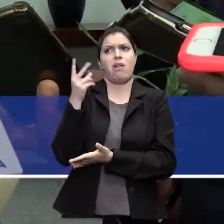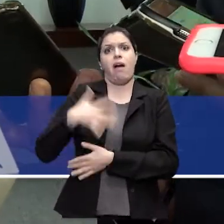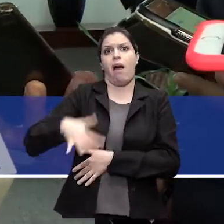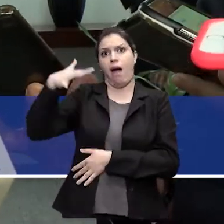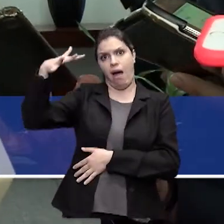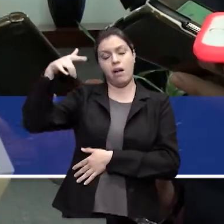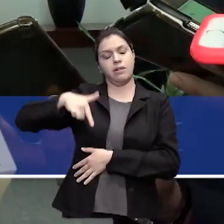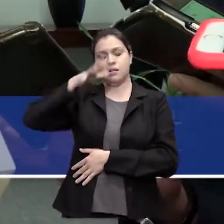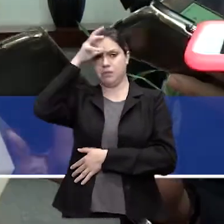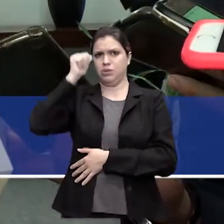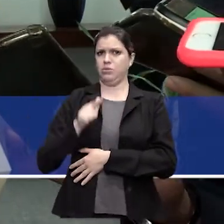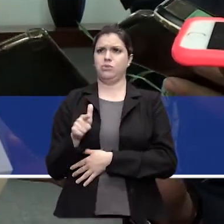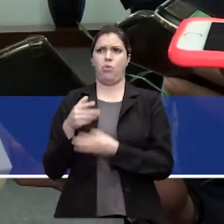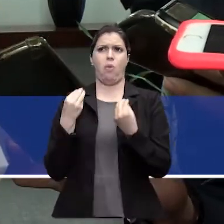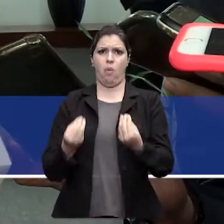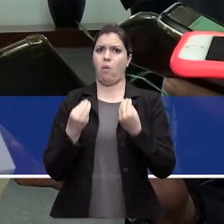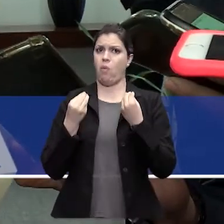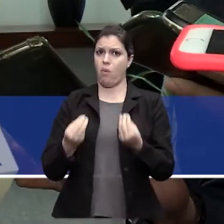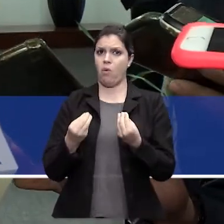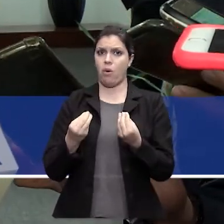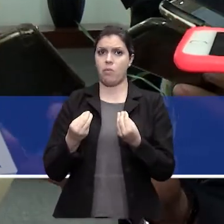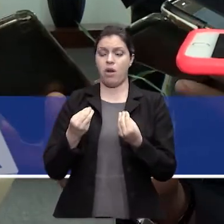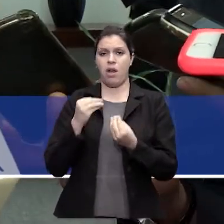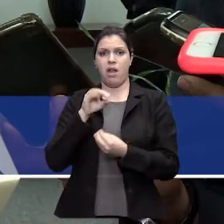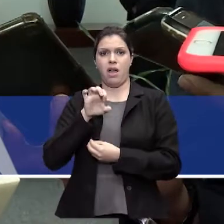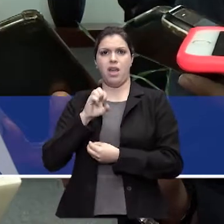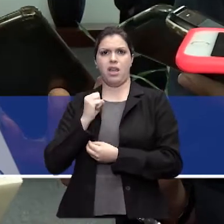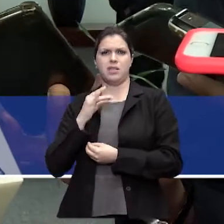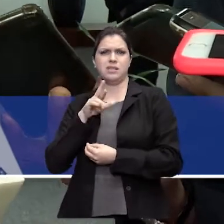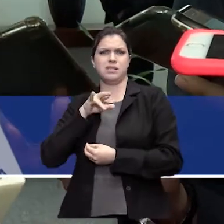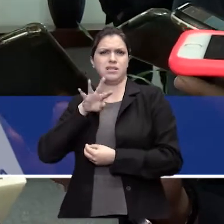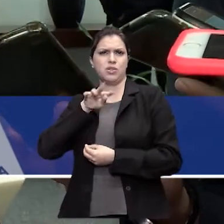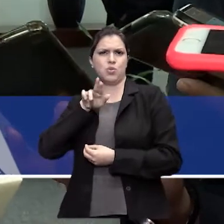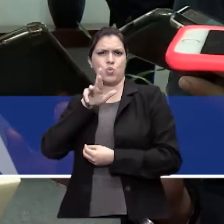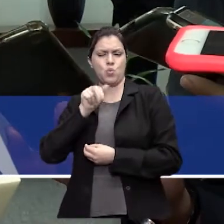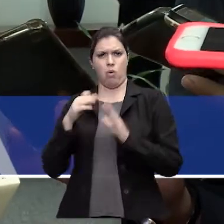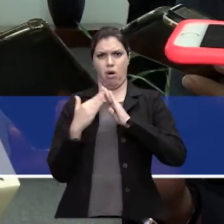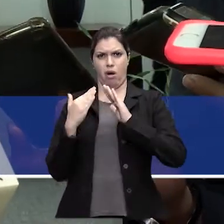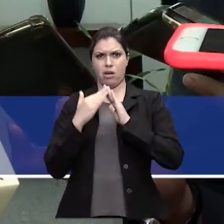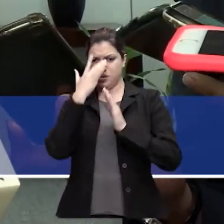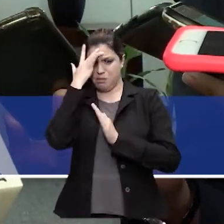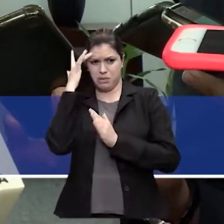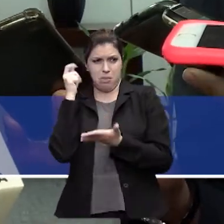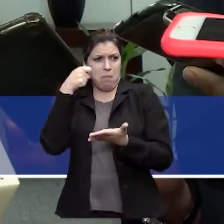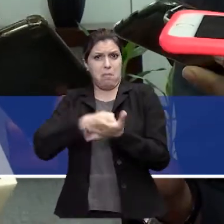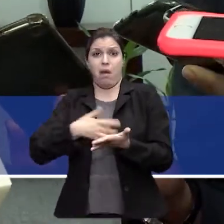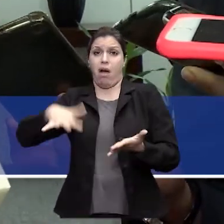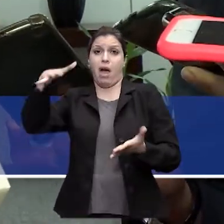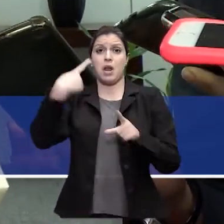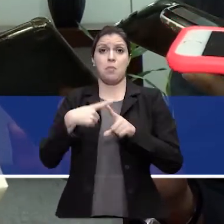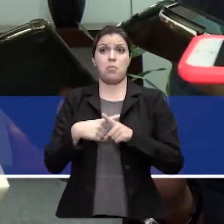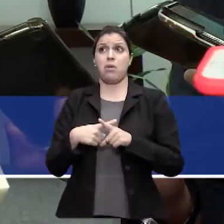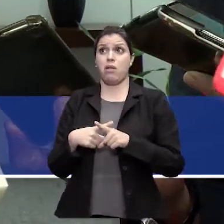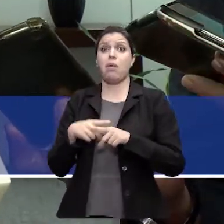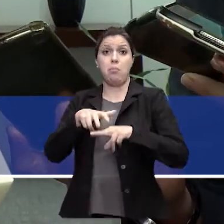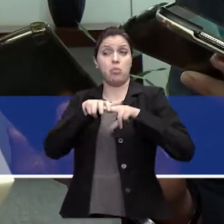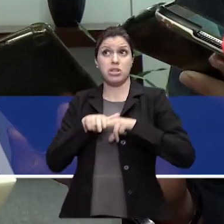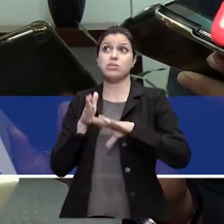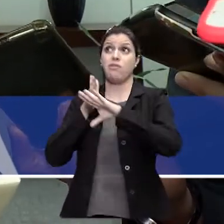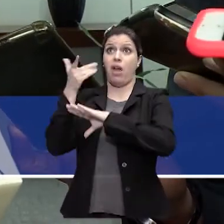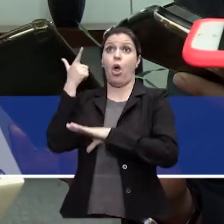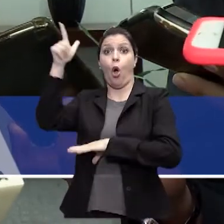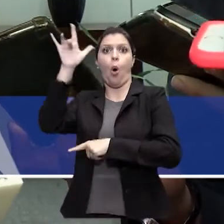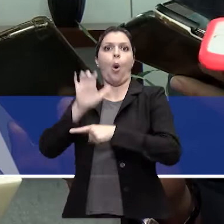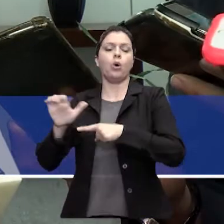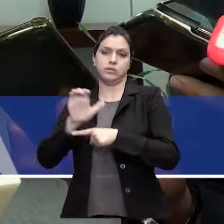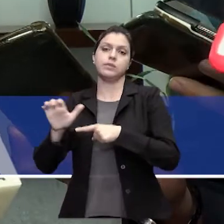as custas cartoriais estão muito elevadas no estado de Mato Grosso do Sul. É um absurdo o preço da escritura no Mato Grosso do Sul. Por isso, as pessoas estão indo para